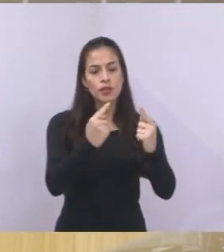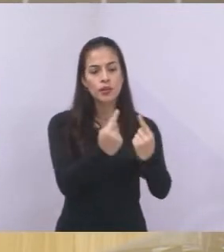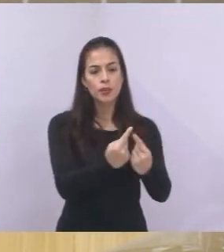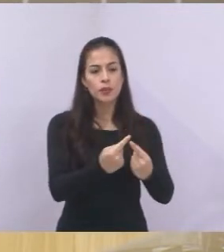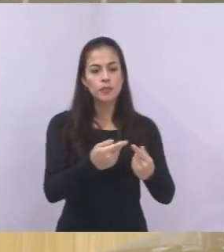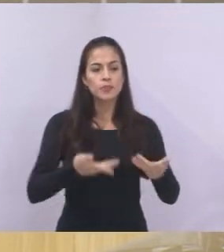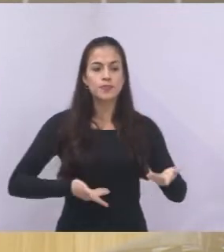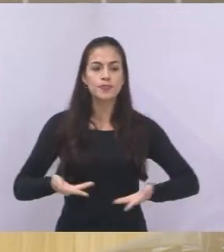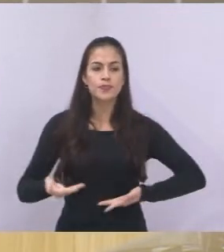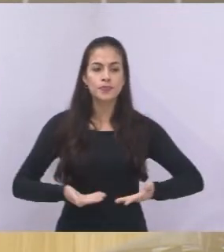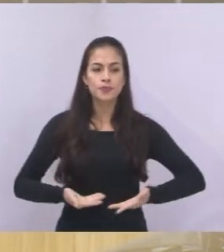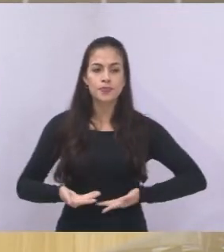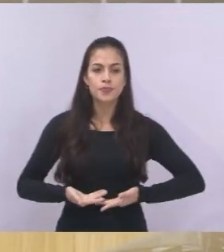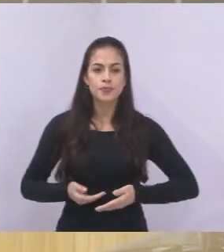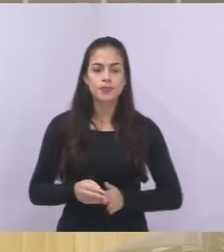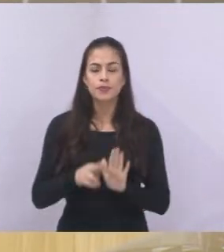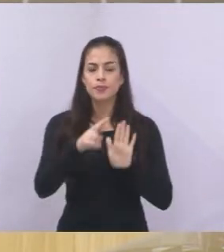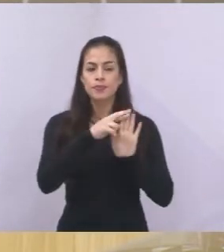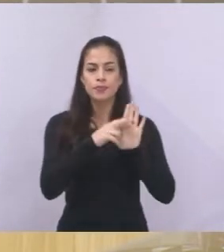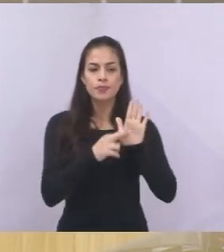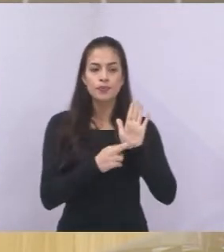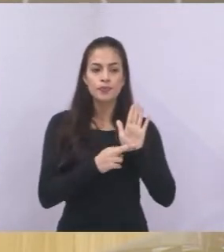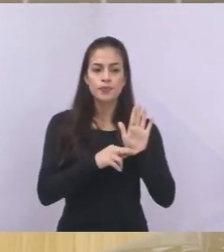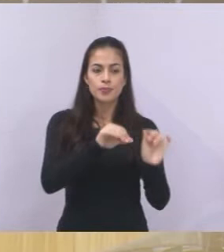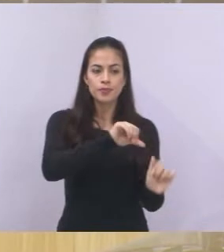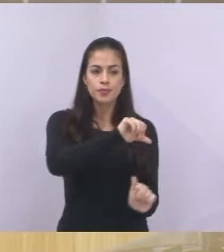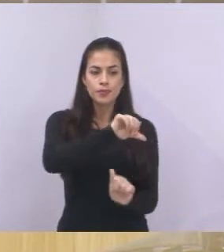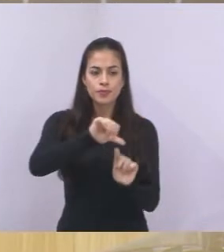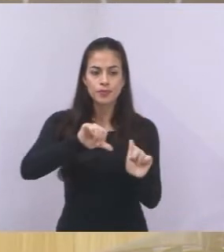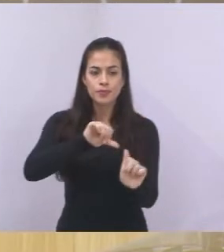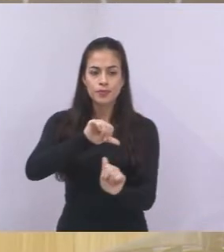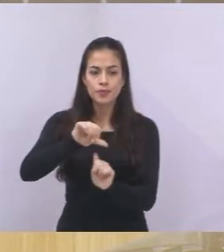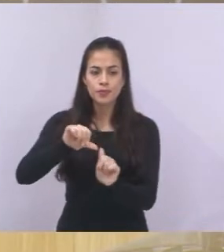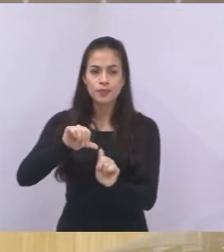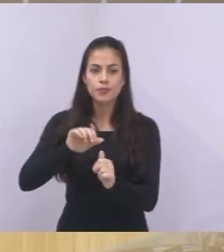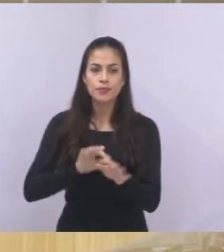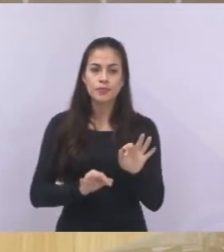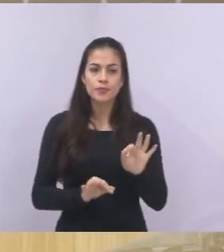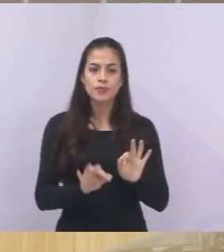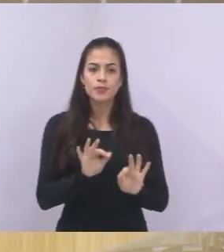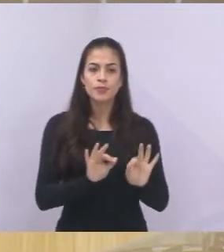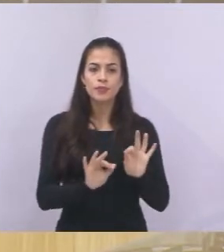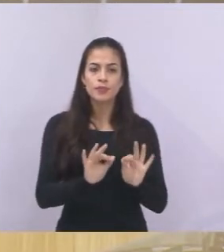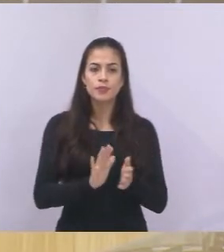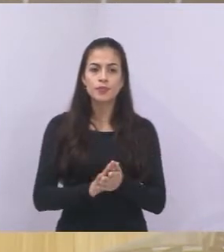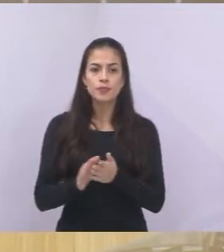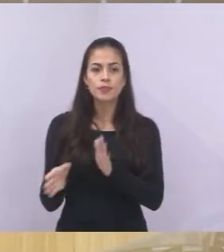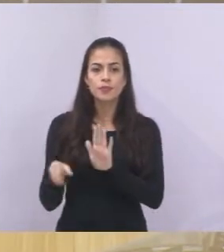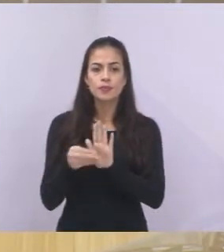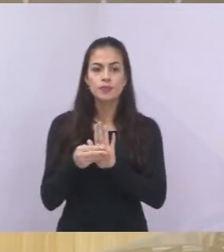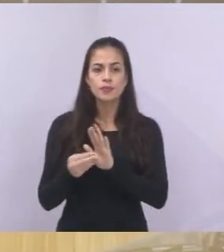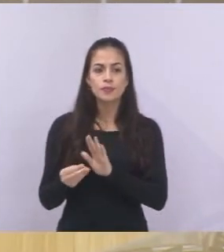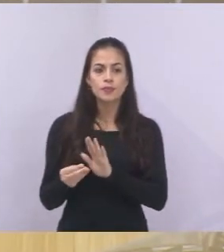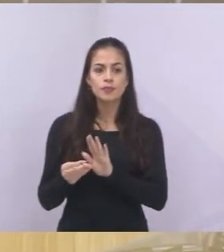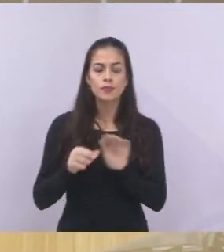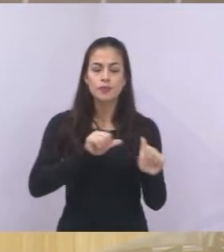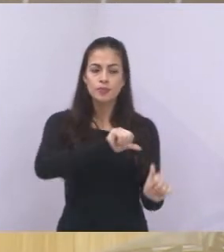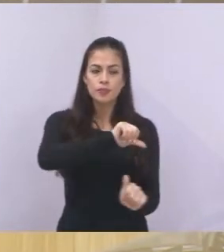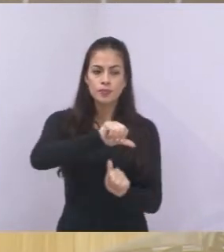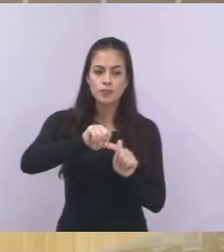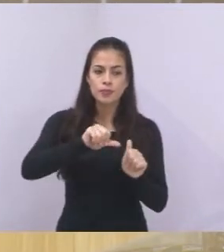Com relação às regras de transição estabelecidas inicialmente pelo projeto, foram contempladas modificações a fim de amenizar o tempo